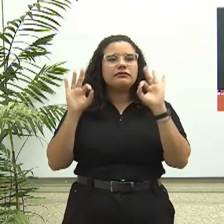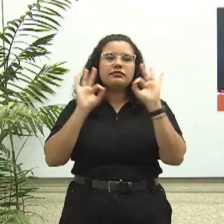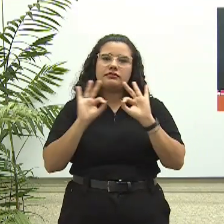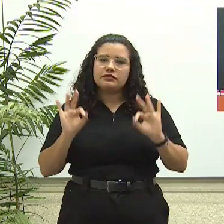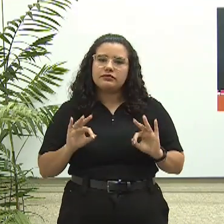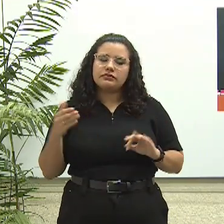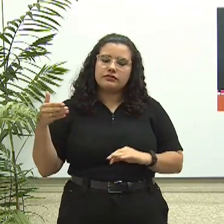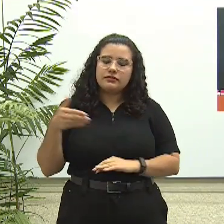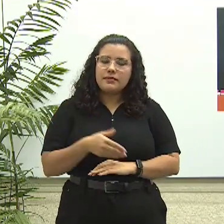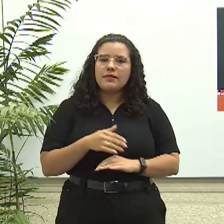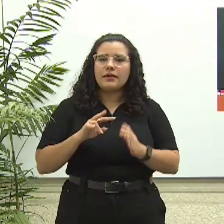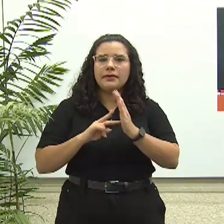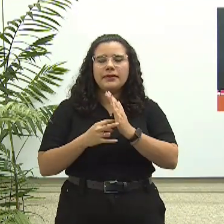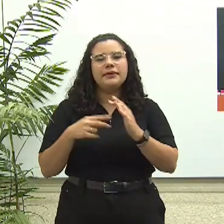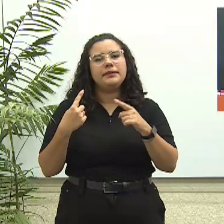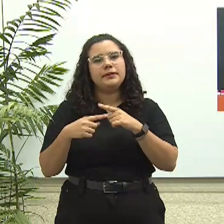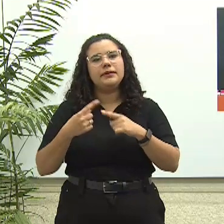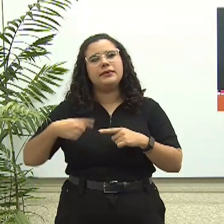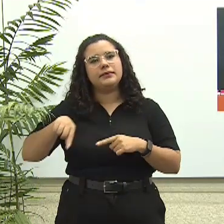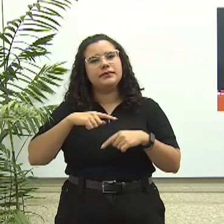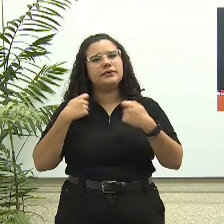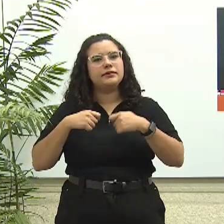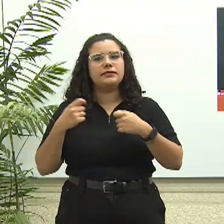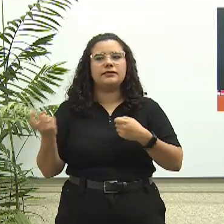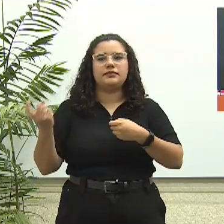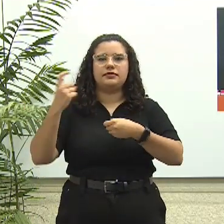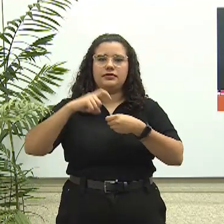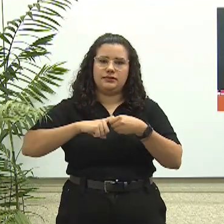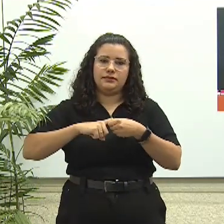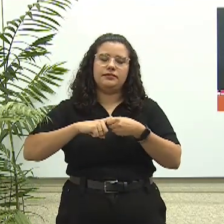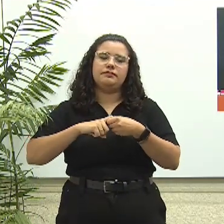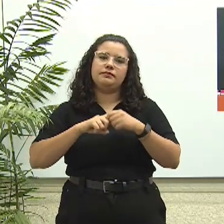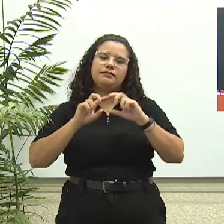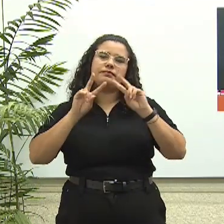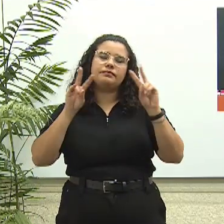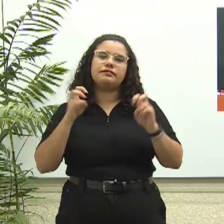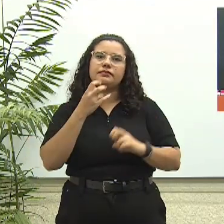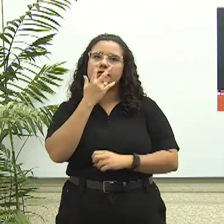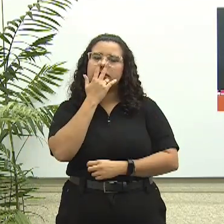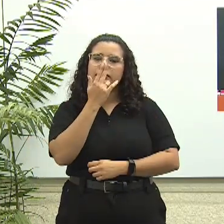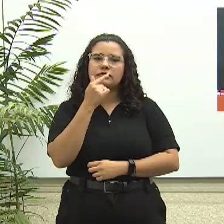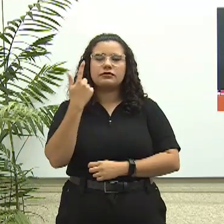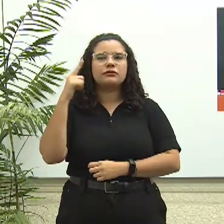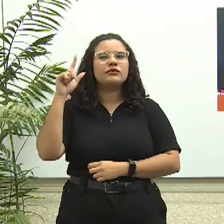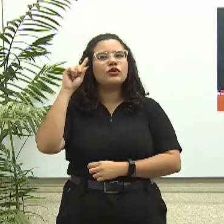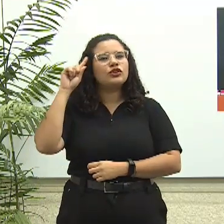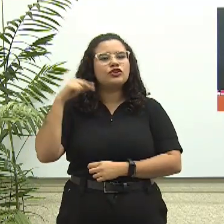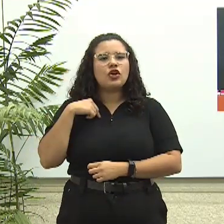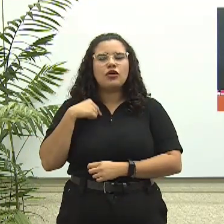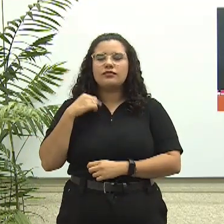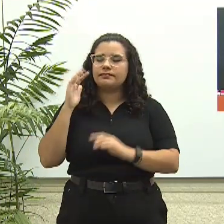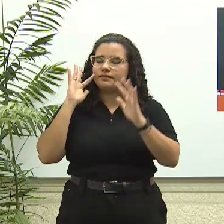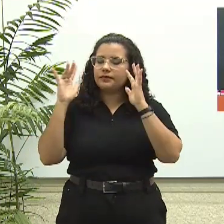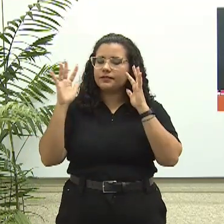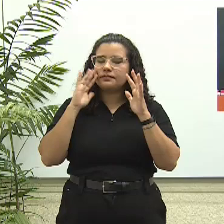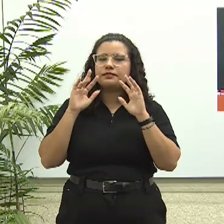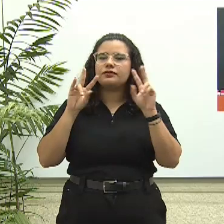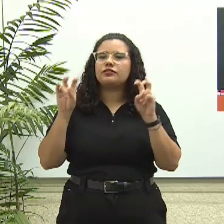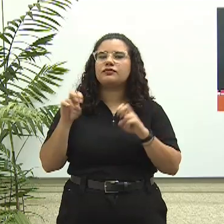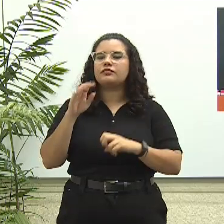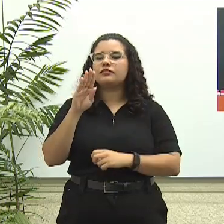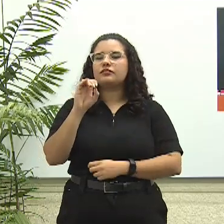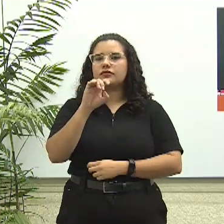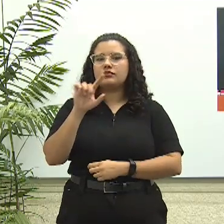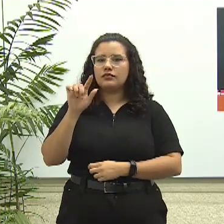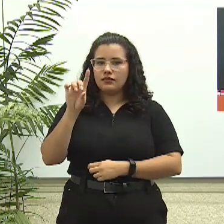sindicato acho que a gente tem que retomar né uma coisa que eu até outro dia tava revendo o mestrado do bolos e ele fala